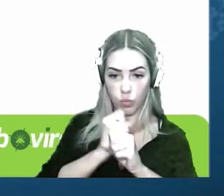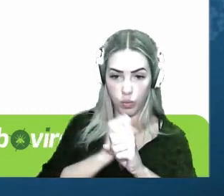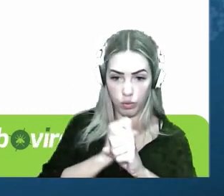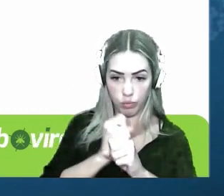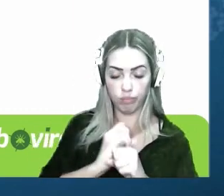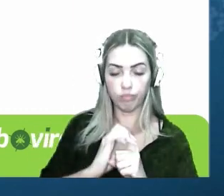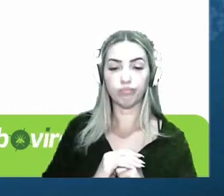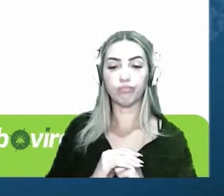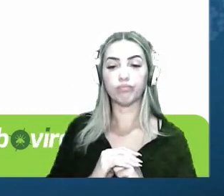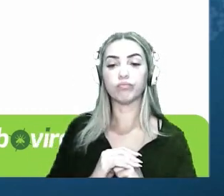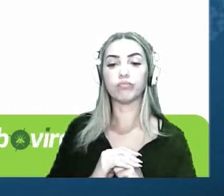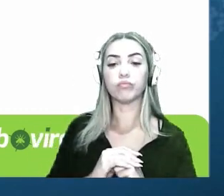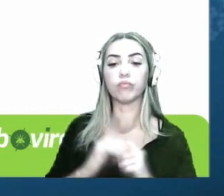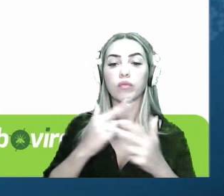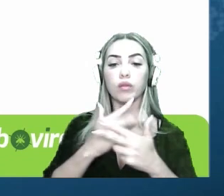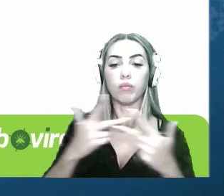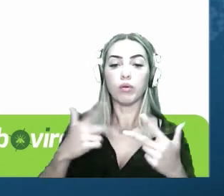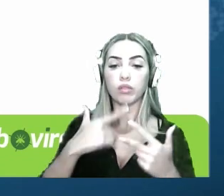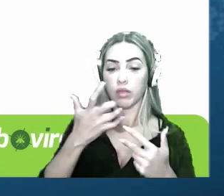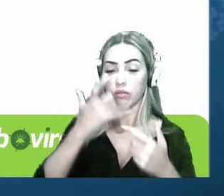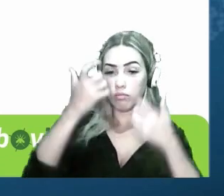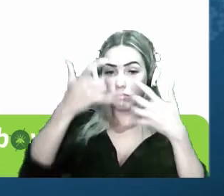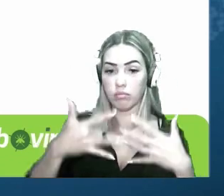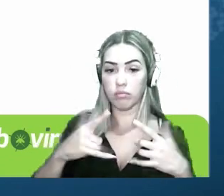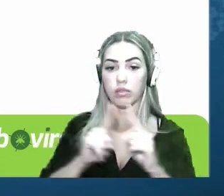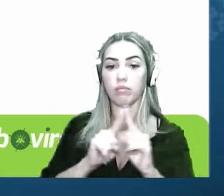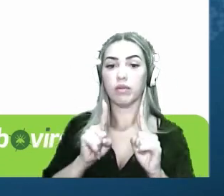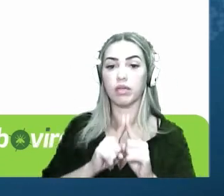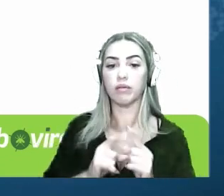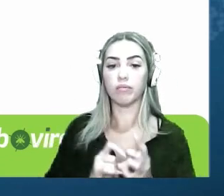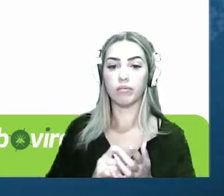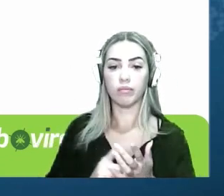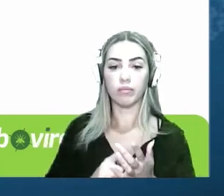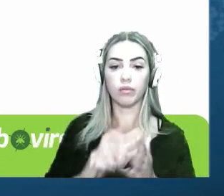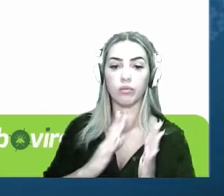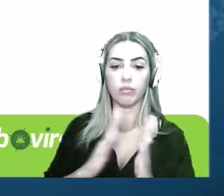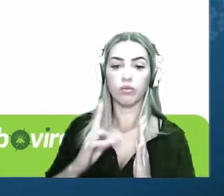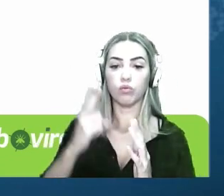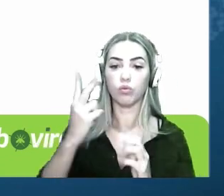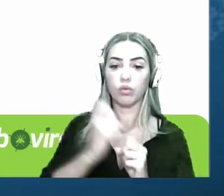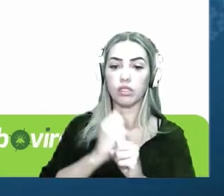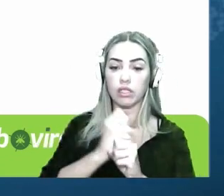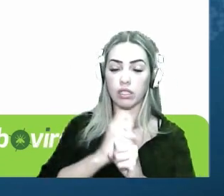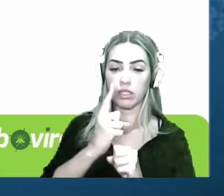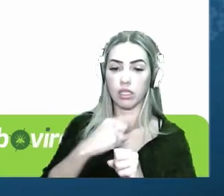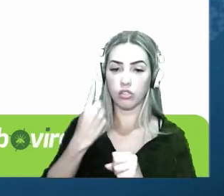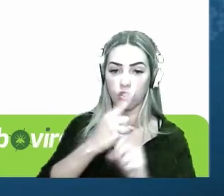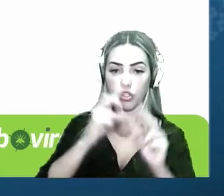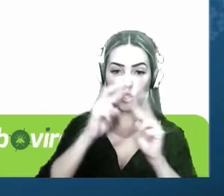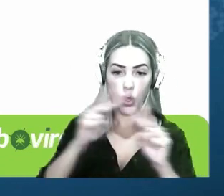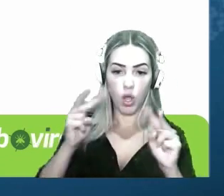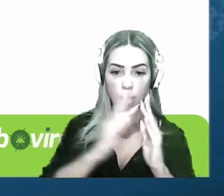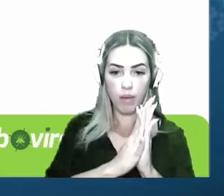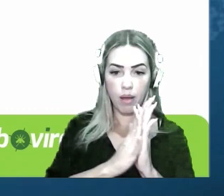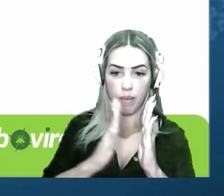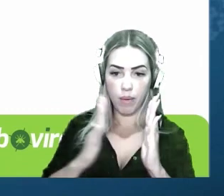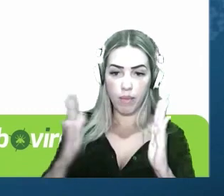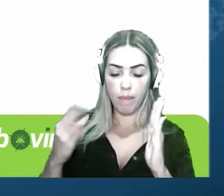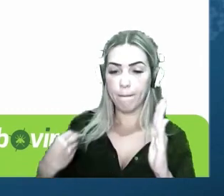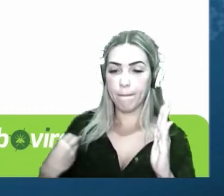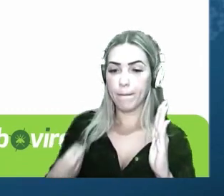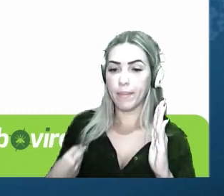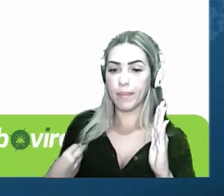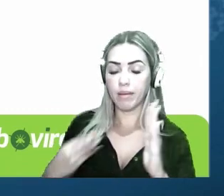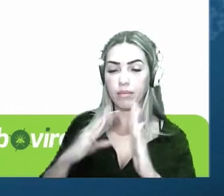que eu quero mencionar é que, no 2 anos, quando a gente olha só os 2 anos de todos os participantes, a gente não tem